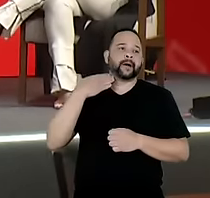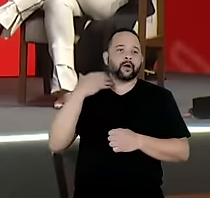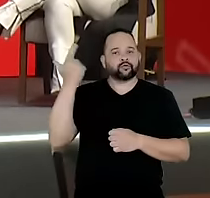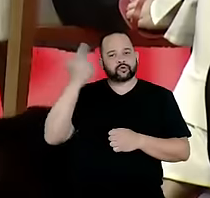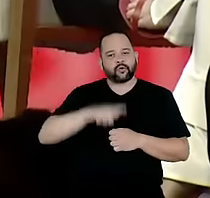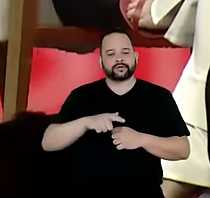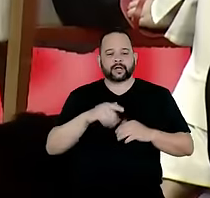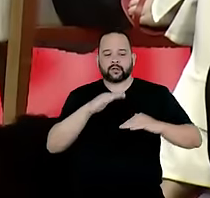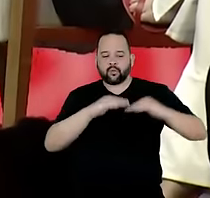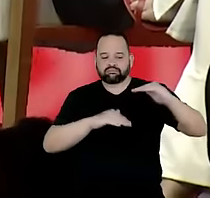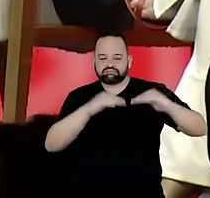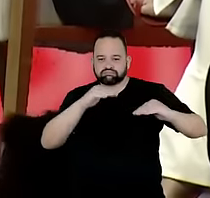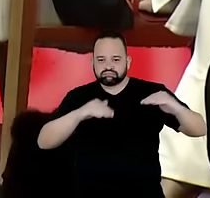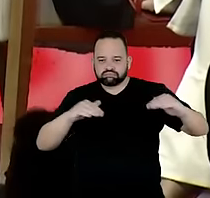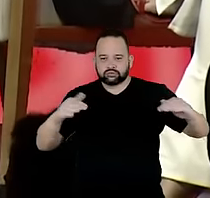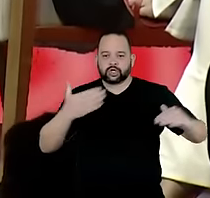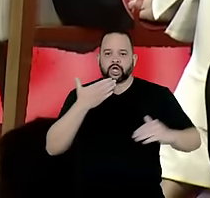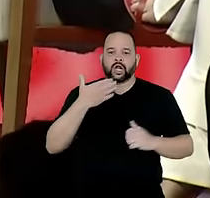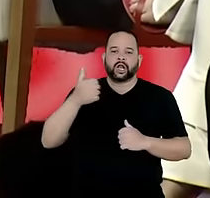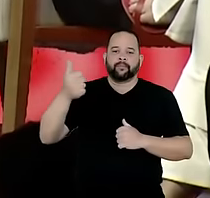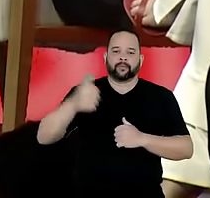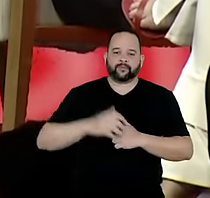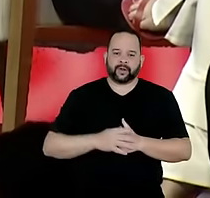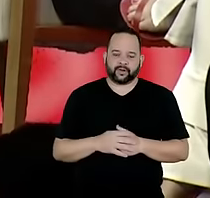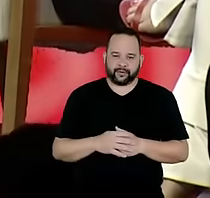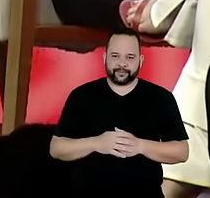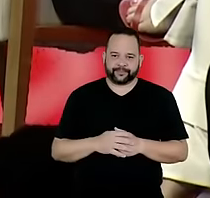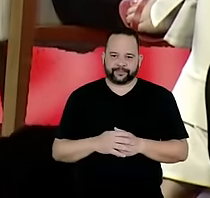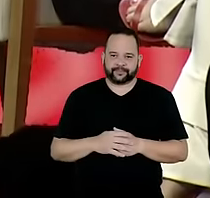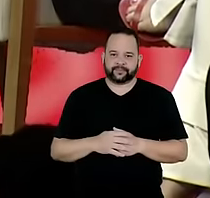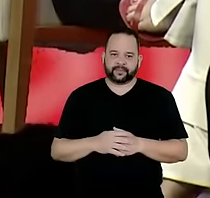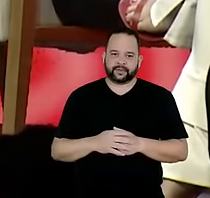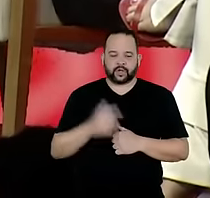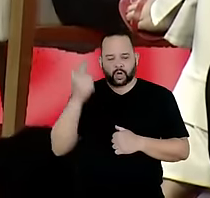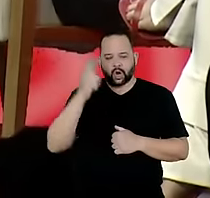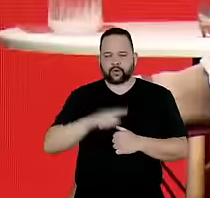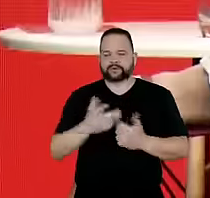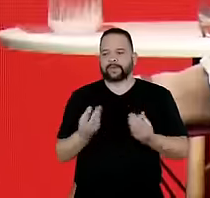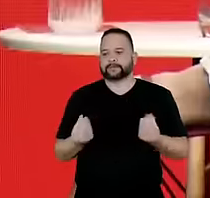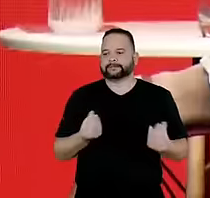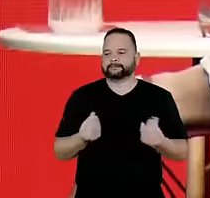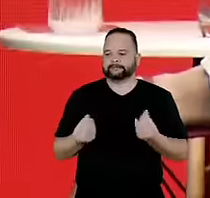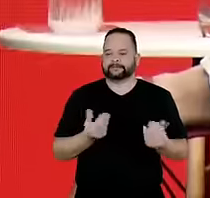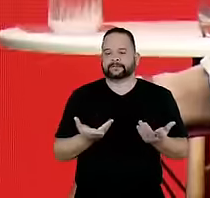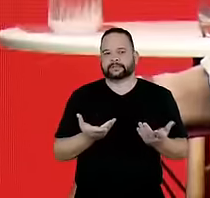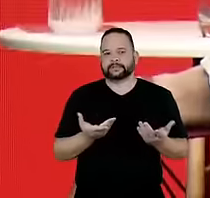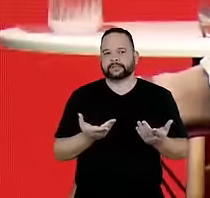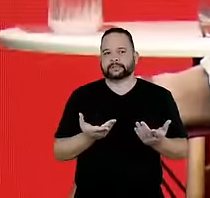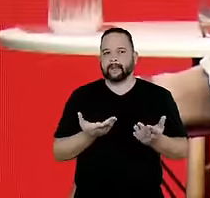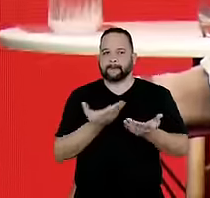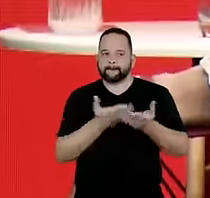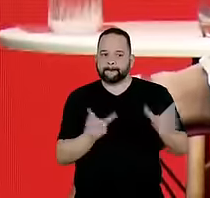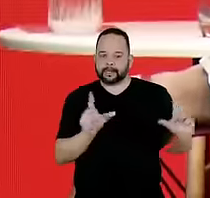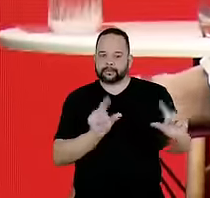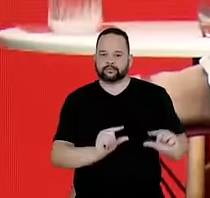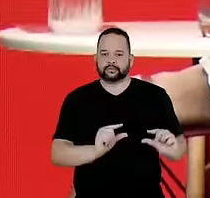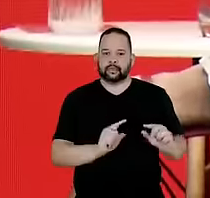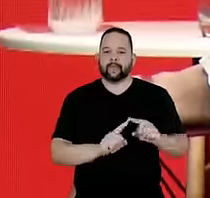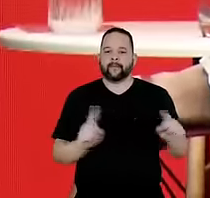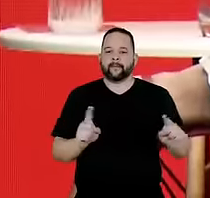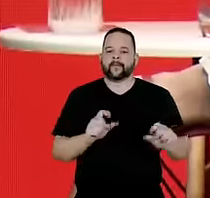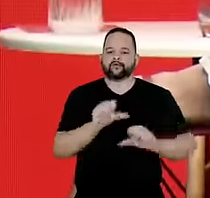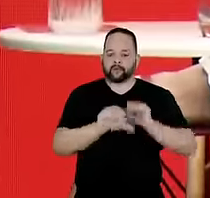que elas se beneficiam Mas elas navegam melhor então aí você tem esse par e relativo em relação à reforma tributária